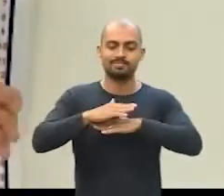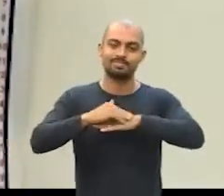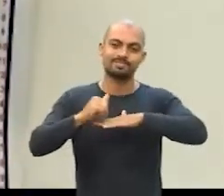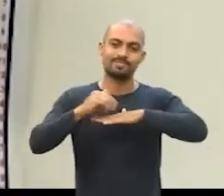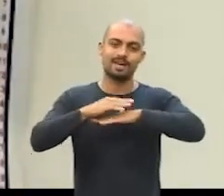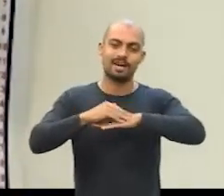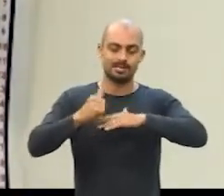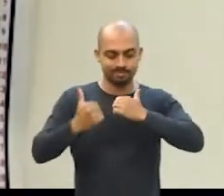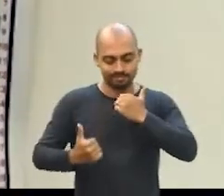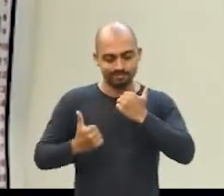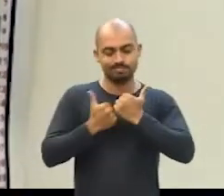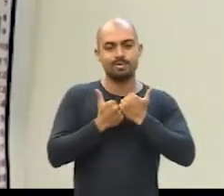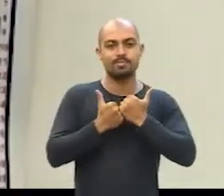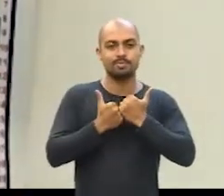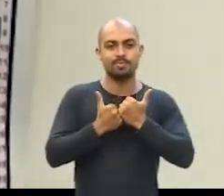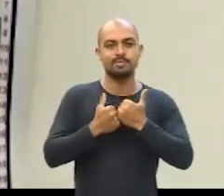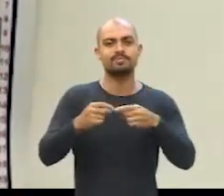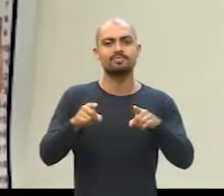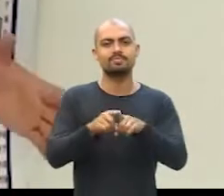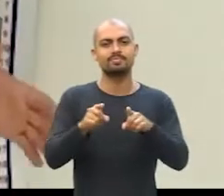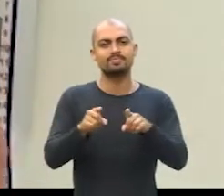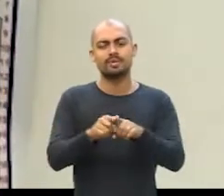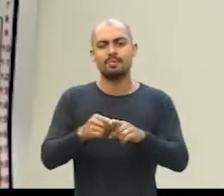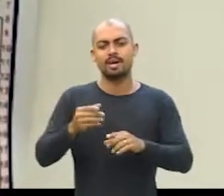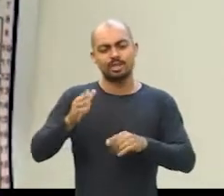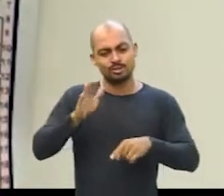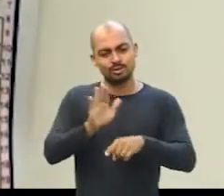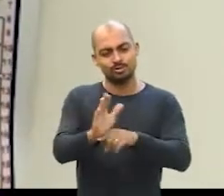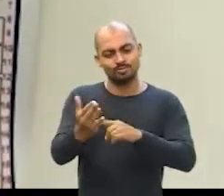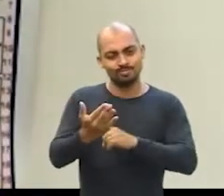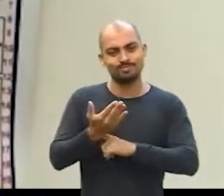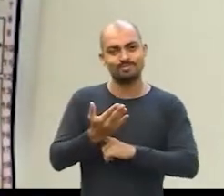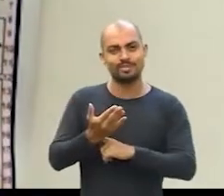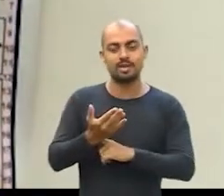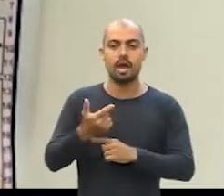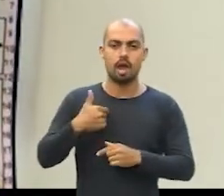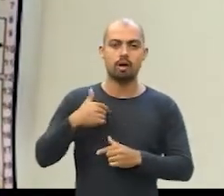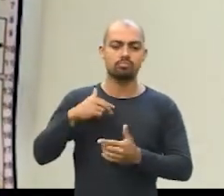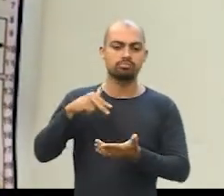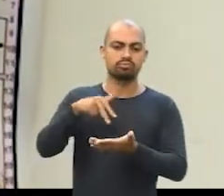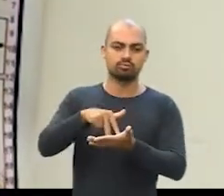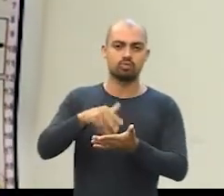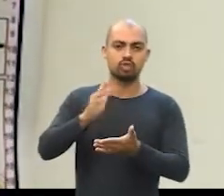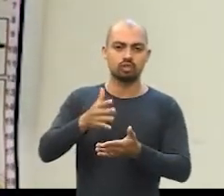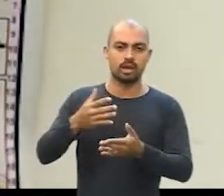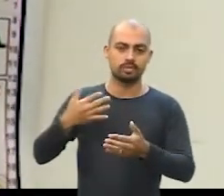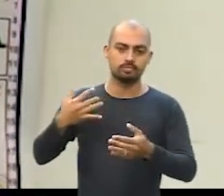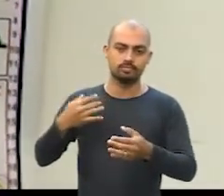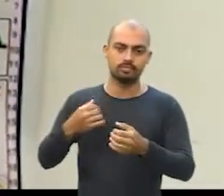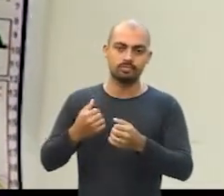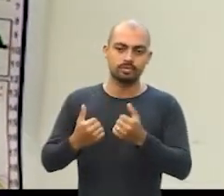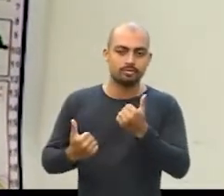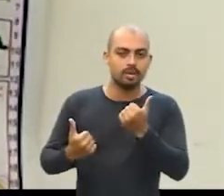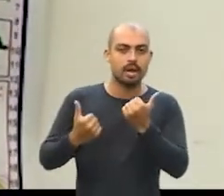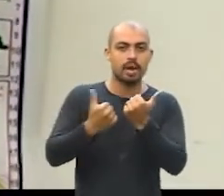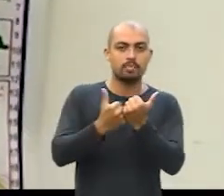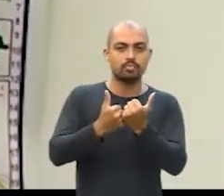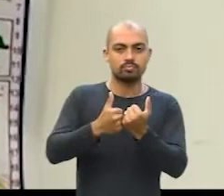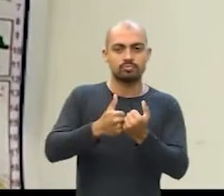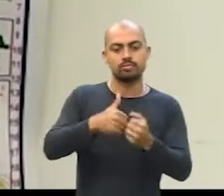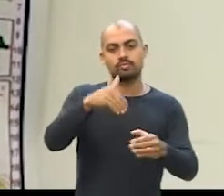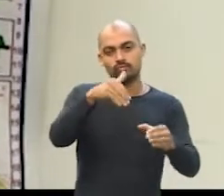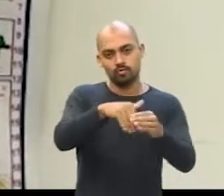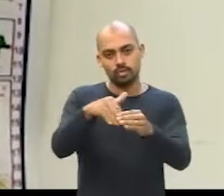Agradecer o carinho, o apoio e a ajuda de todos. Estive no mandato como suplente nessa